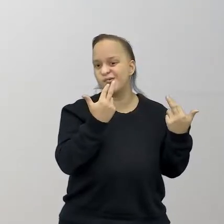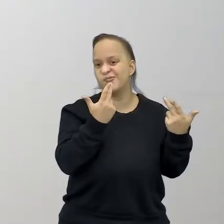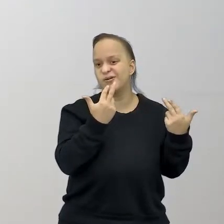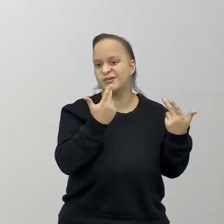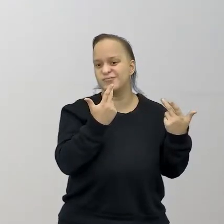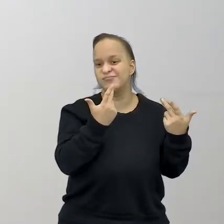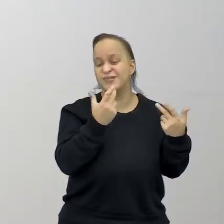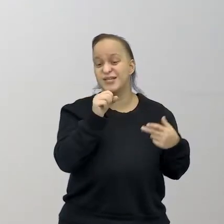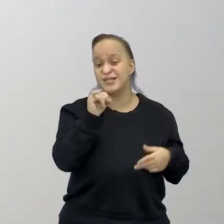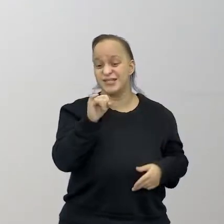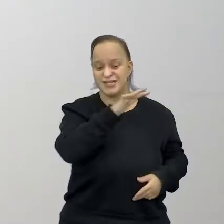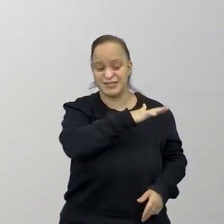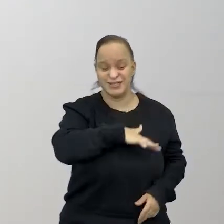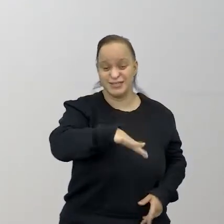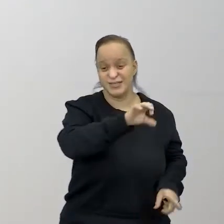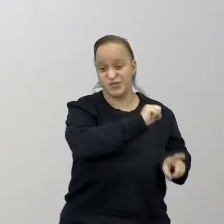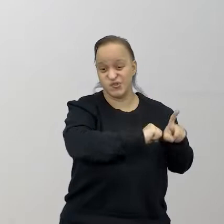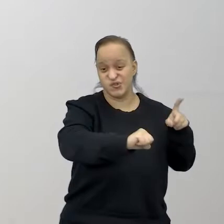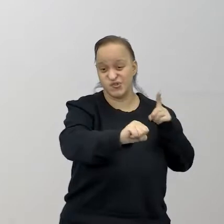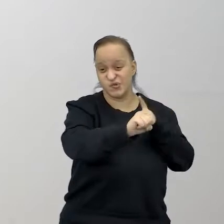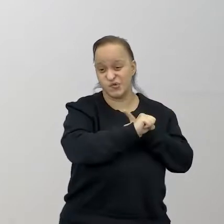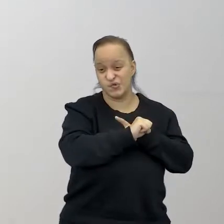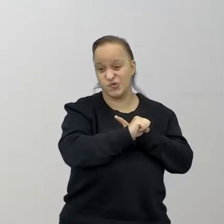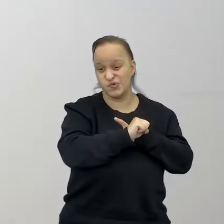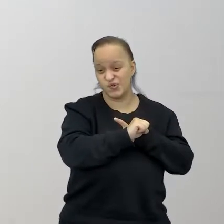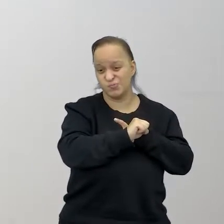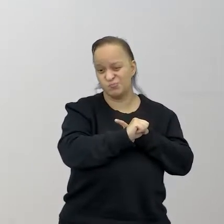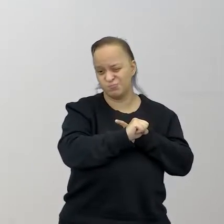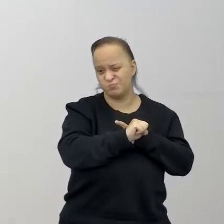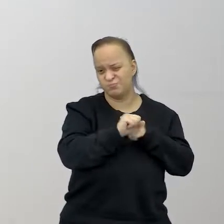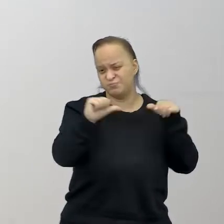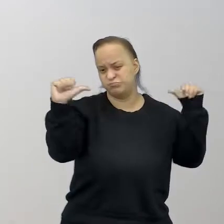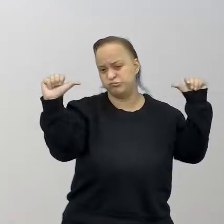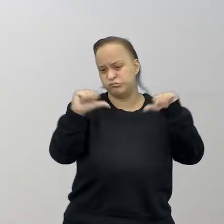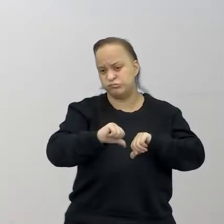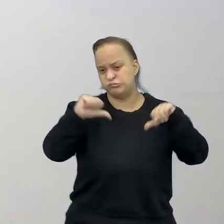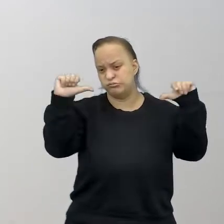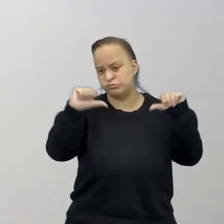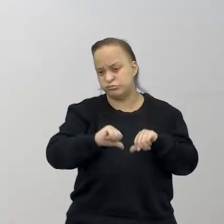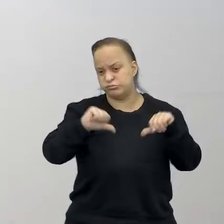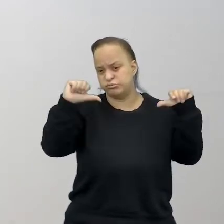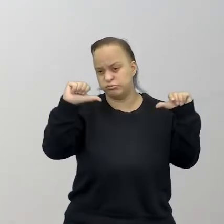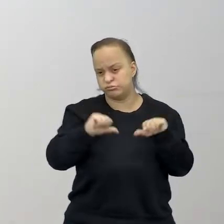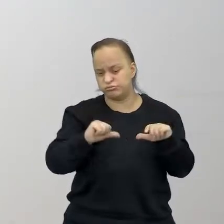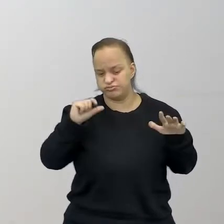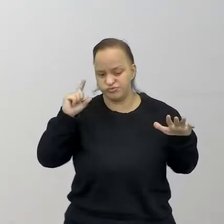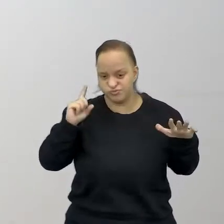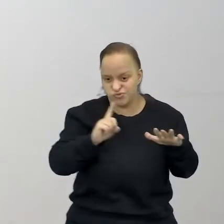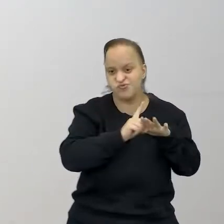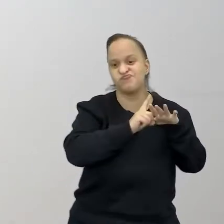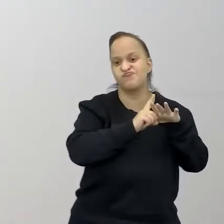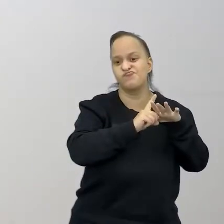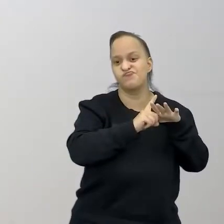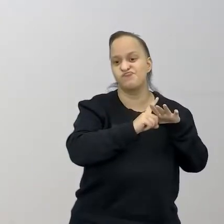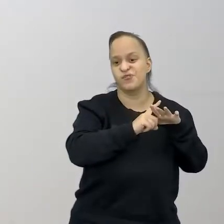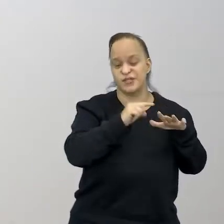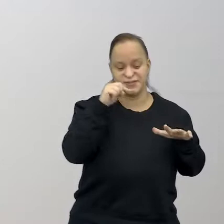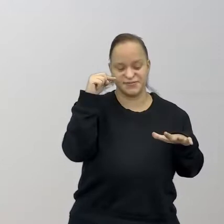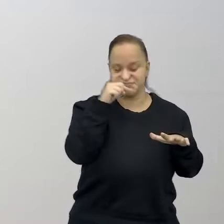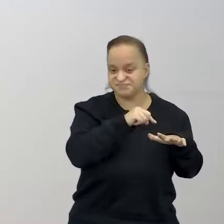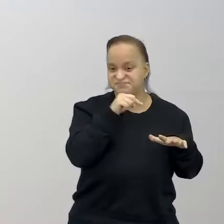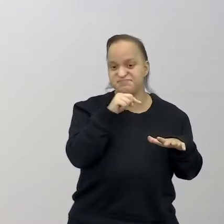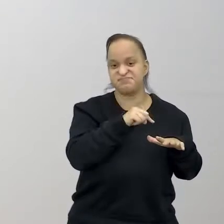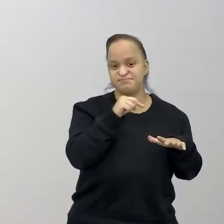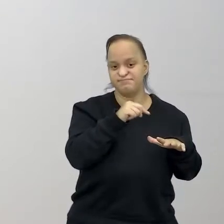sociedade doente que faz com que você acabe entrando nesse processo, é muito provável que a sociedade,